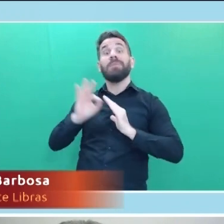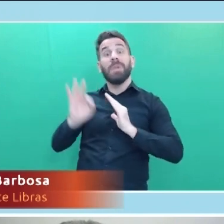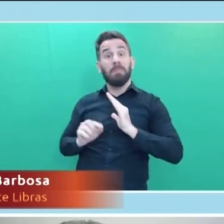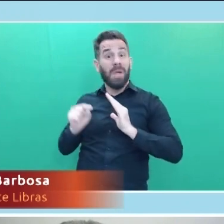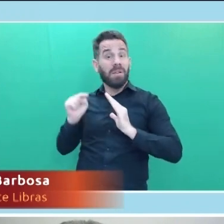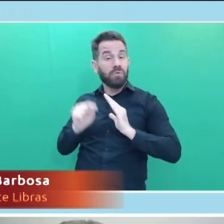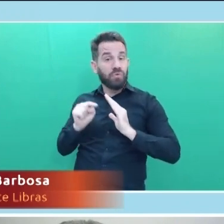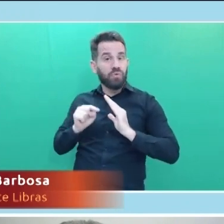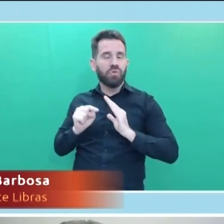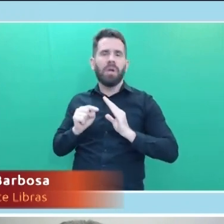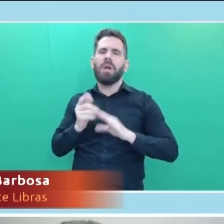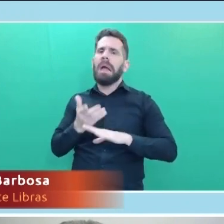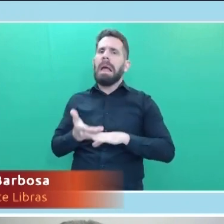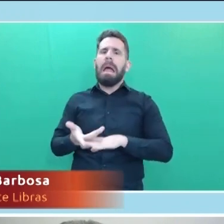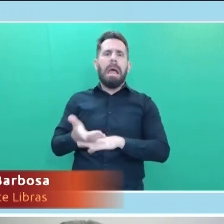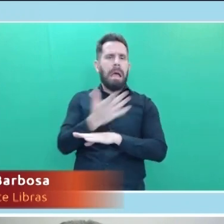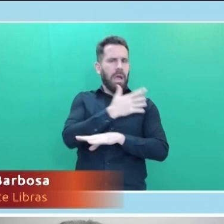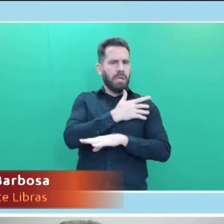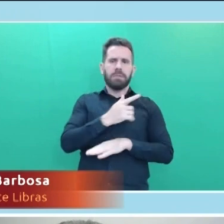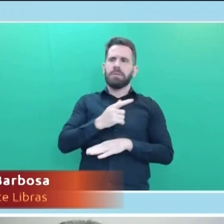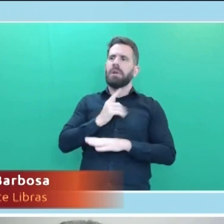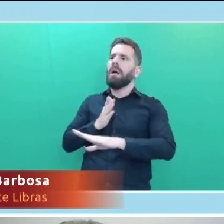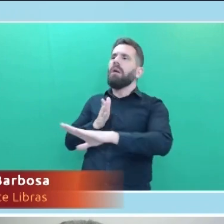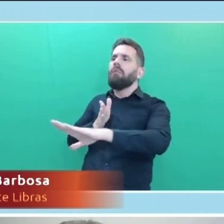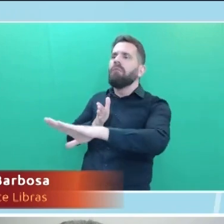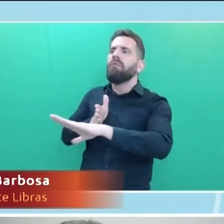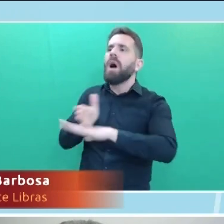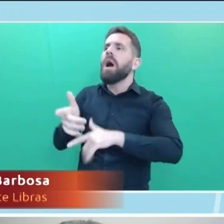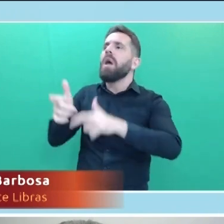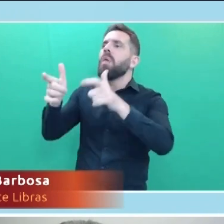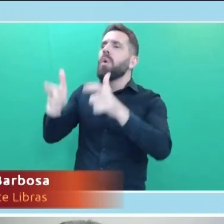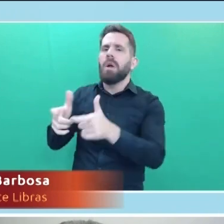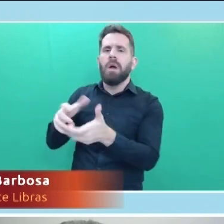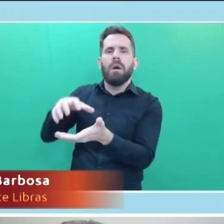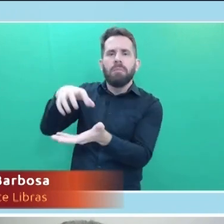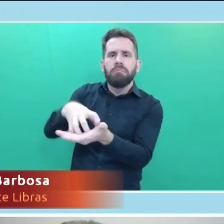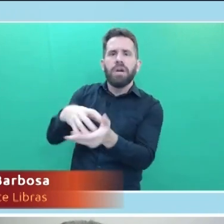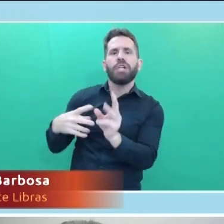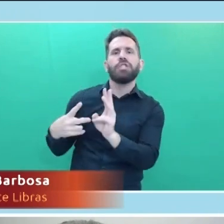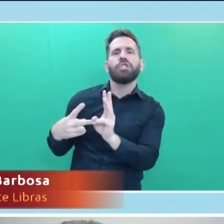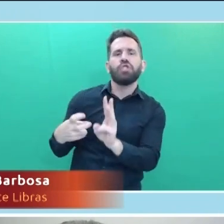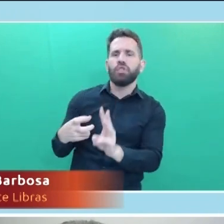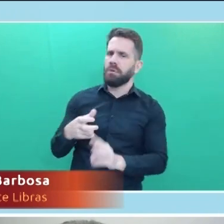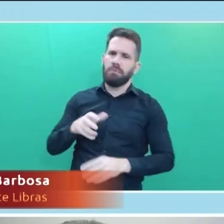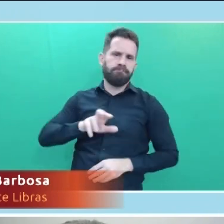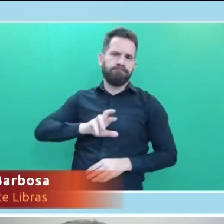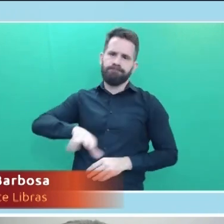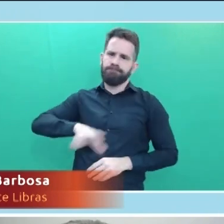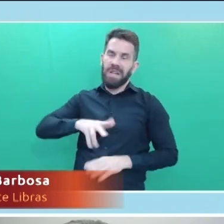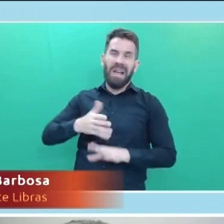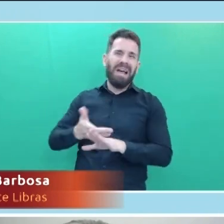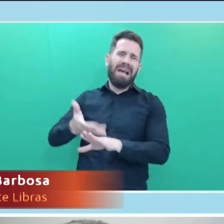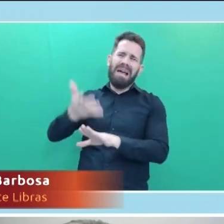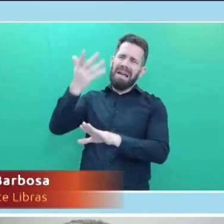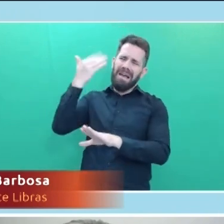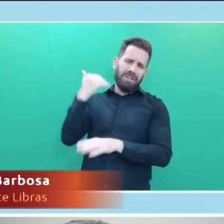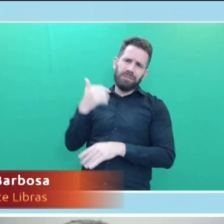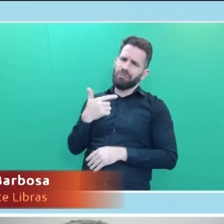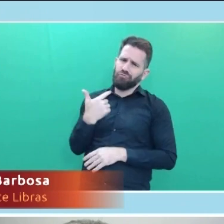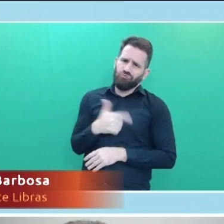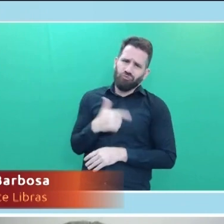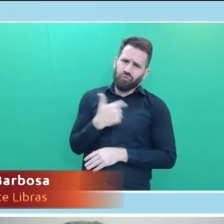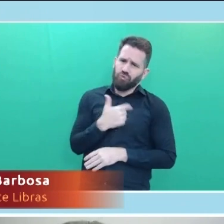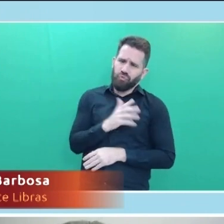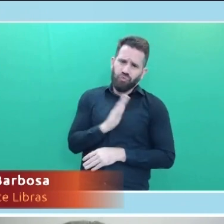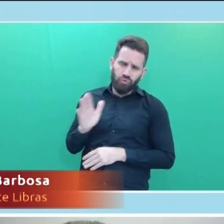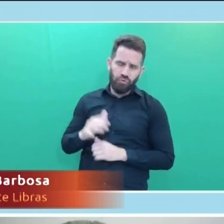antigamente não tinha acesso na território indígena. Ano passado, estiveram aqui,